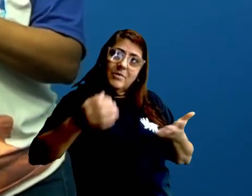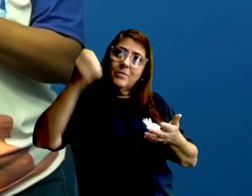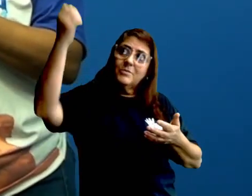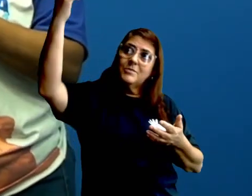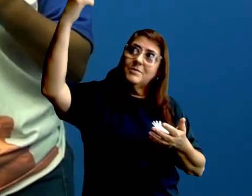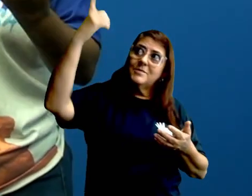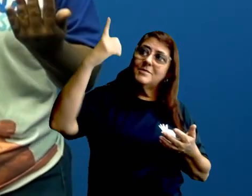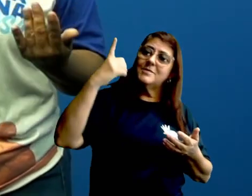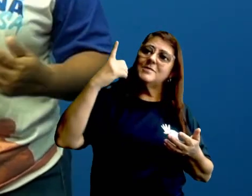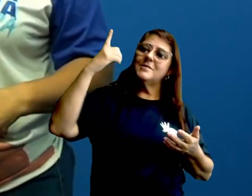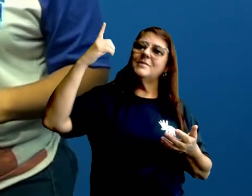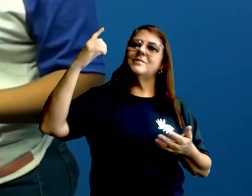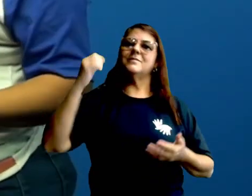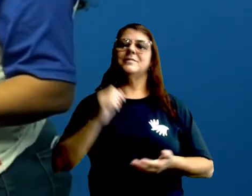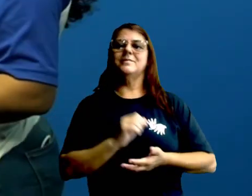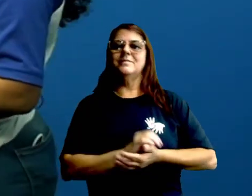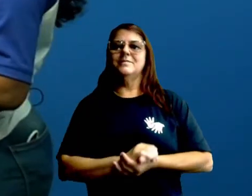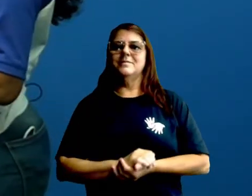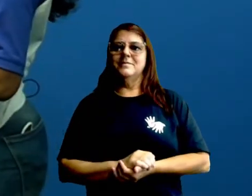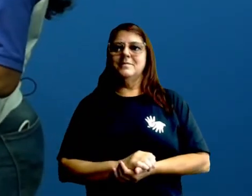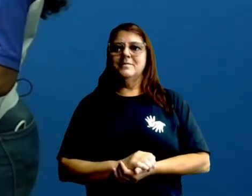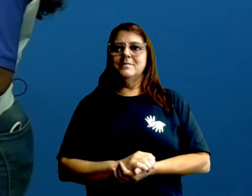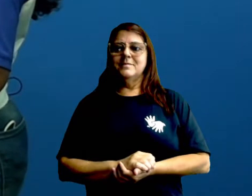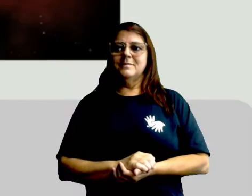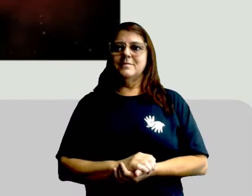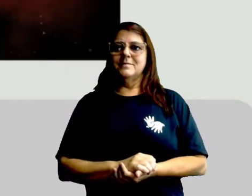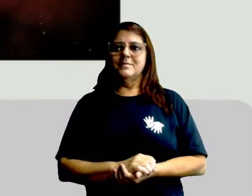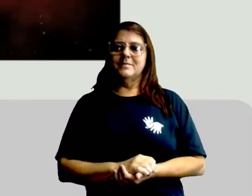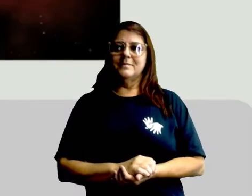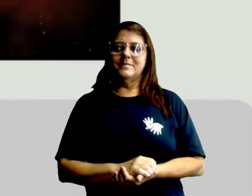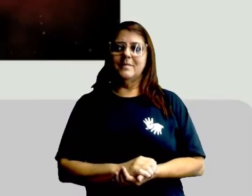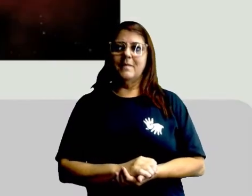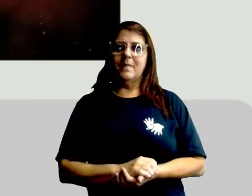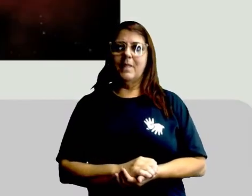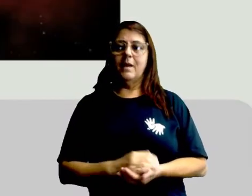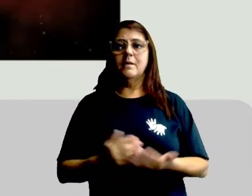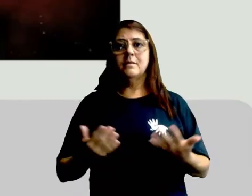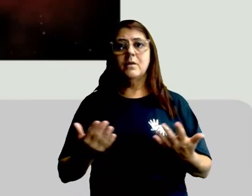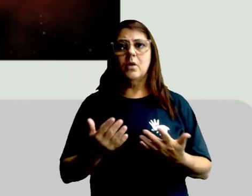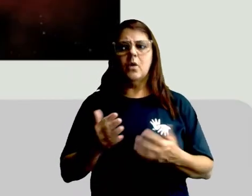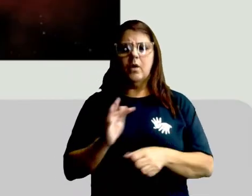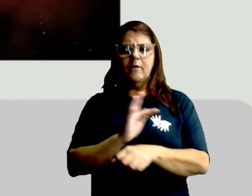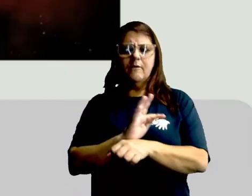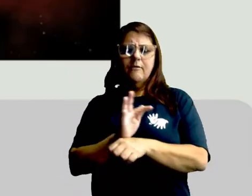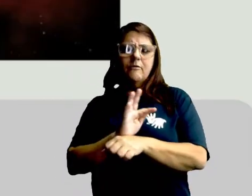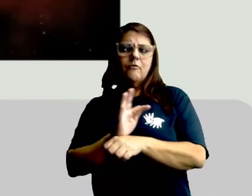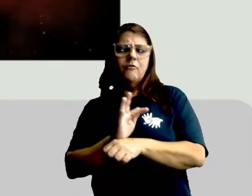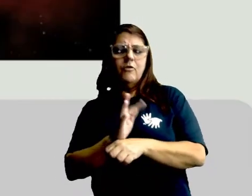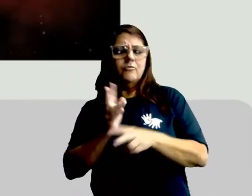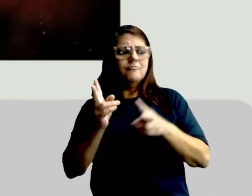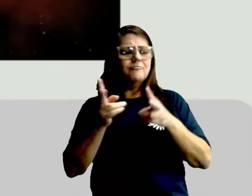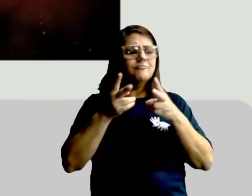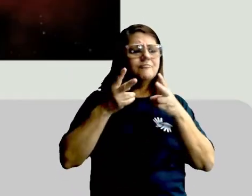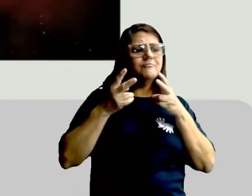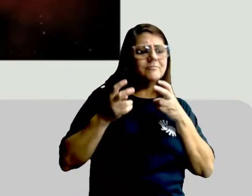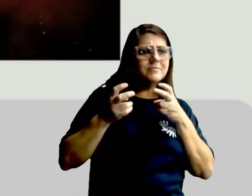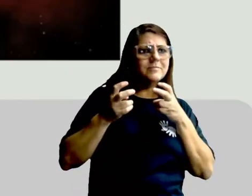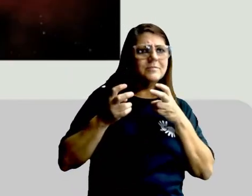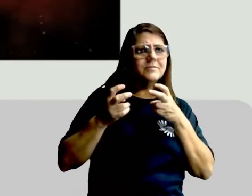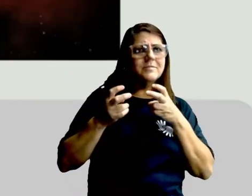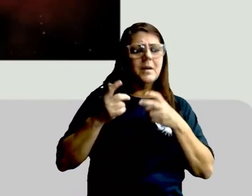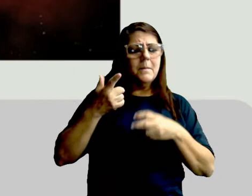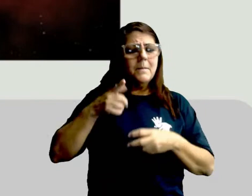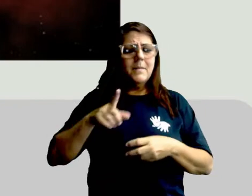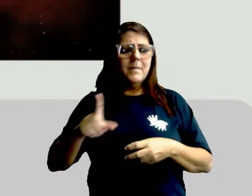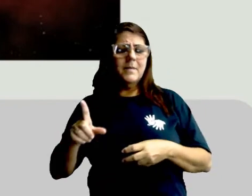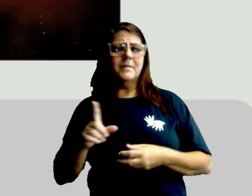do nosso sistema solar, o Sol. Vamos lá. Vamos ver um videozinho agora, tá certo? Para a gente